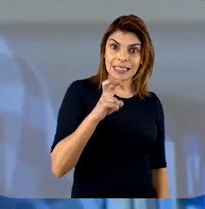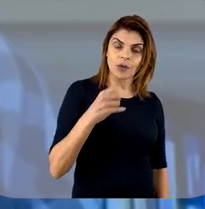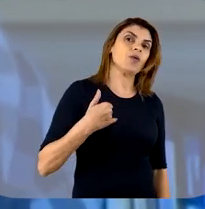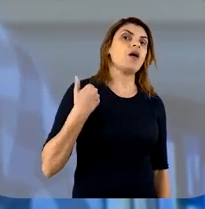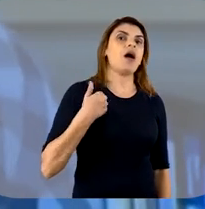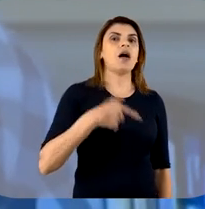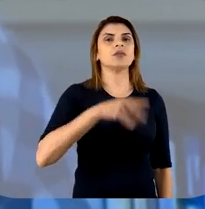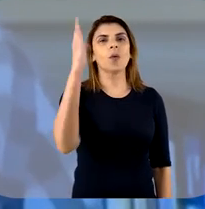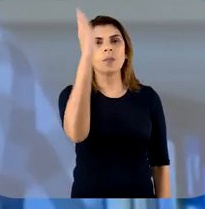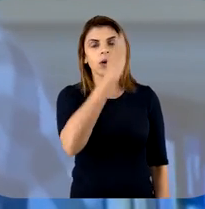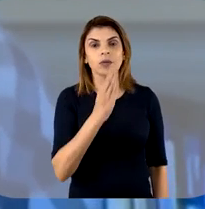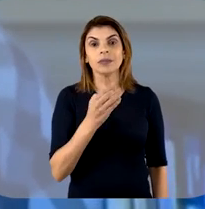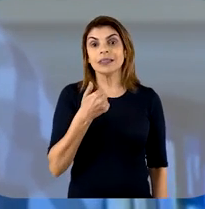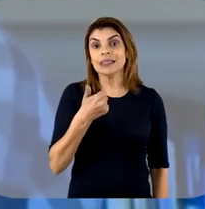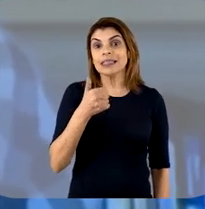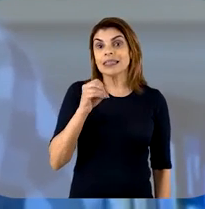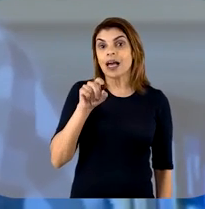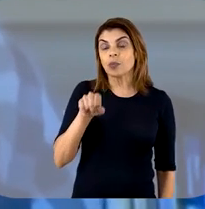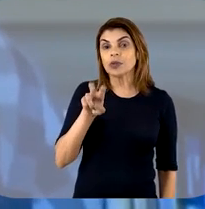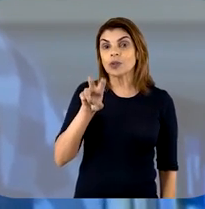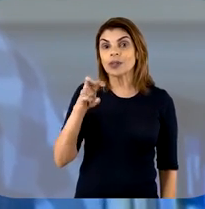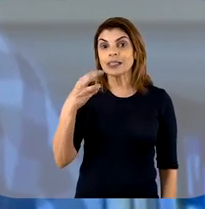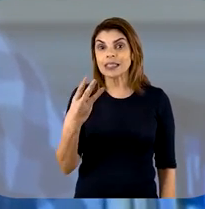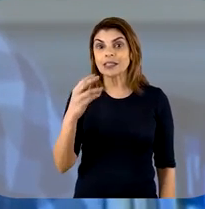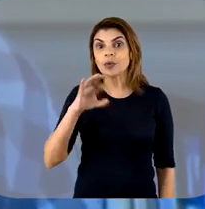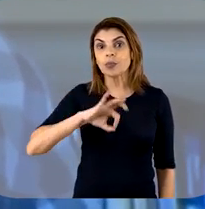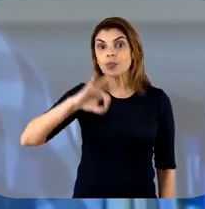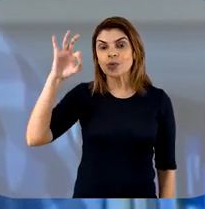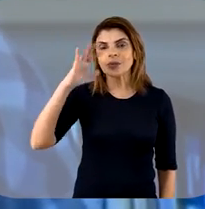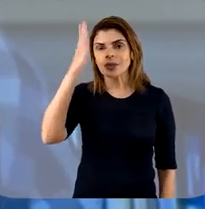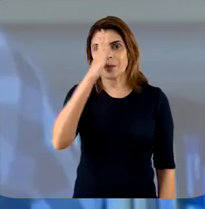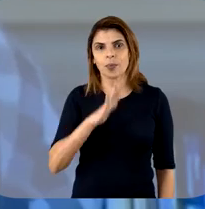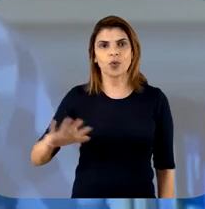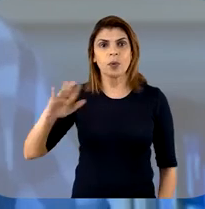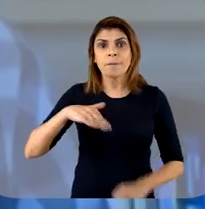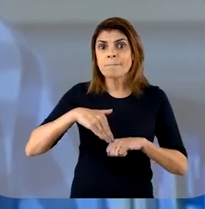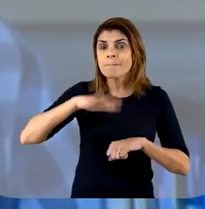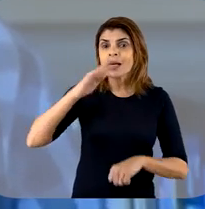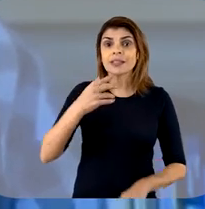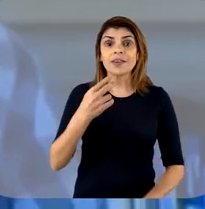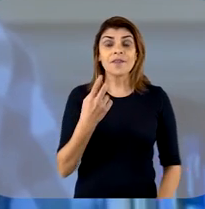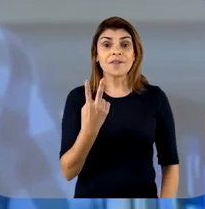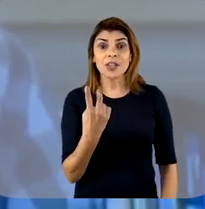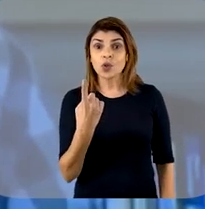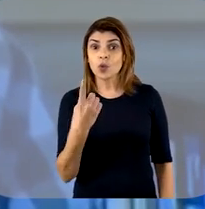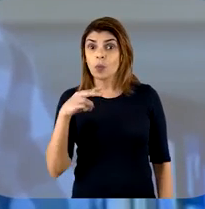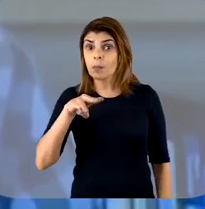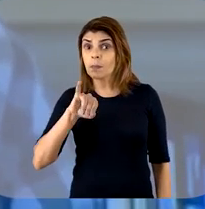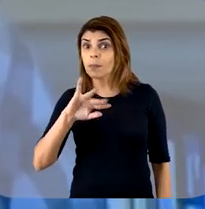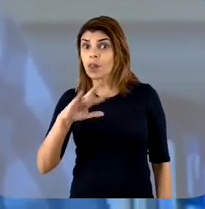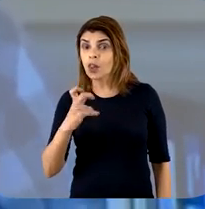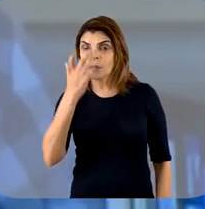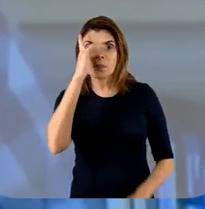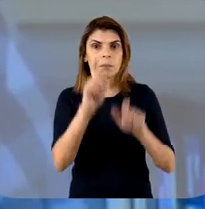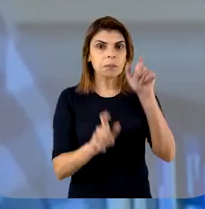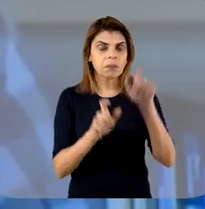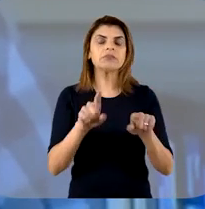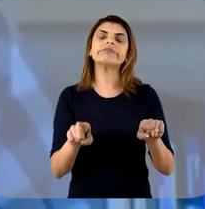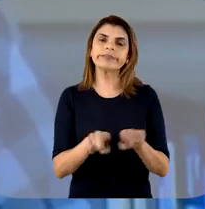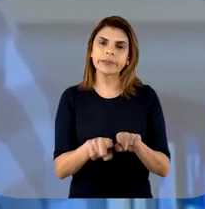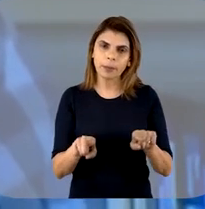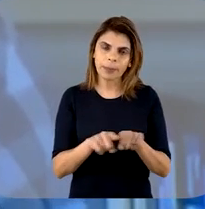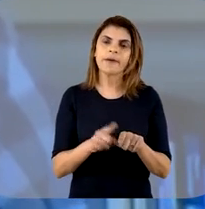Brasil, cerca de 10,53% da população, ou seja, mais 21 milhões de pessoas que são